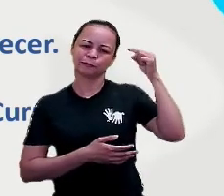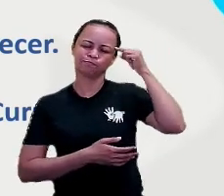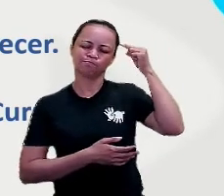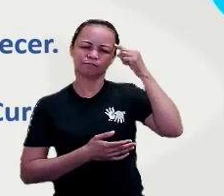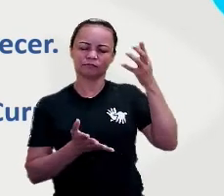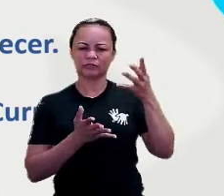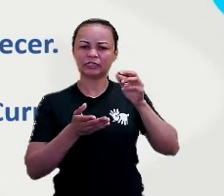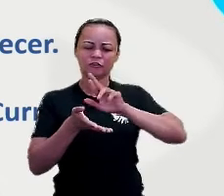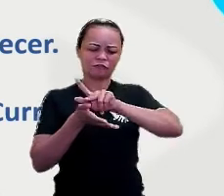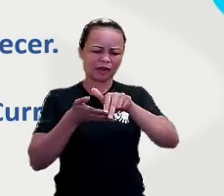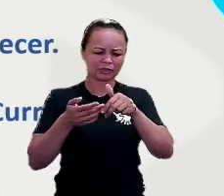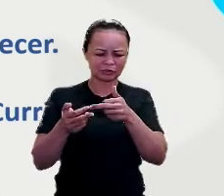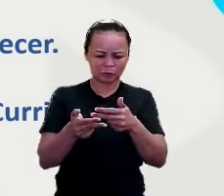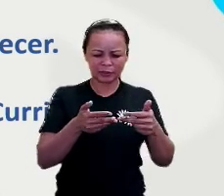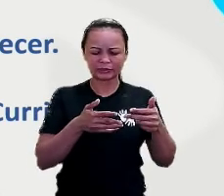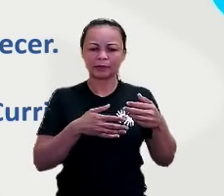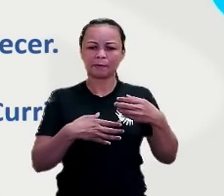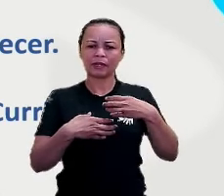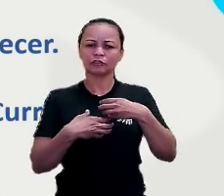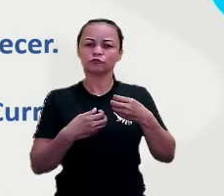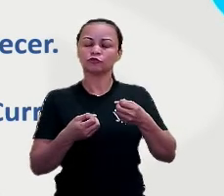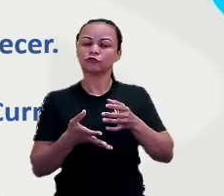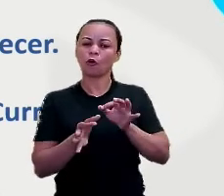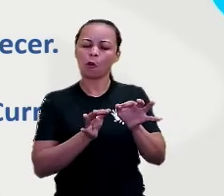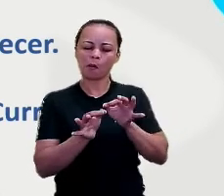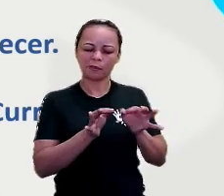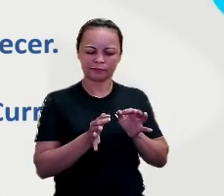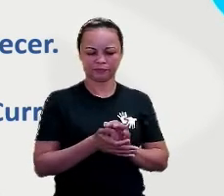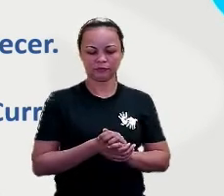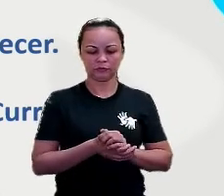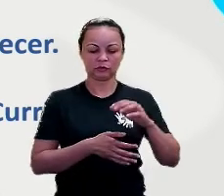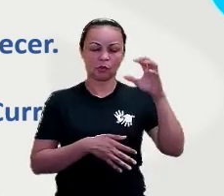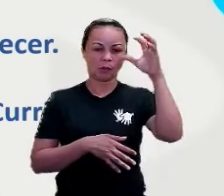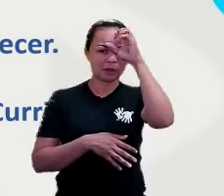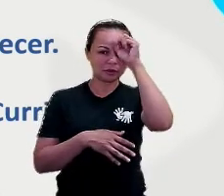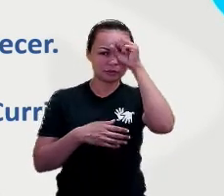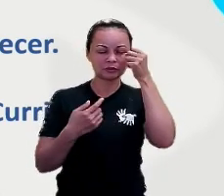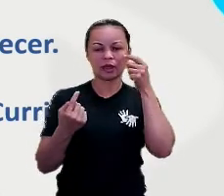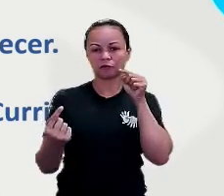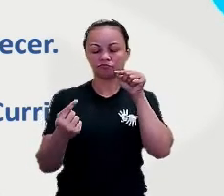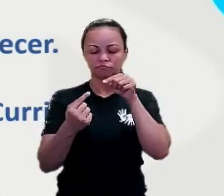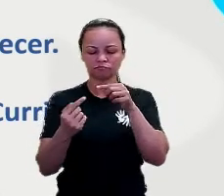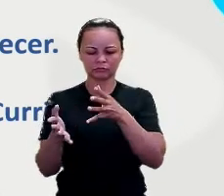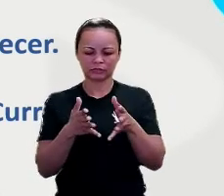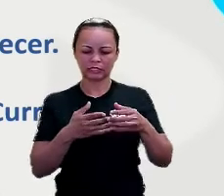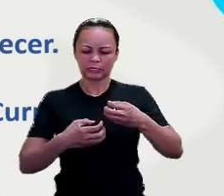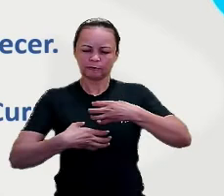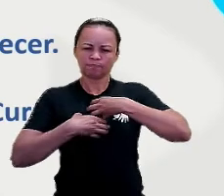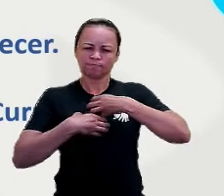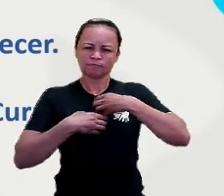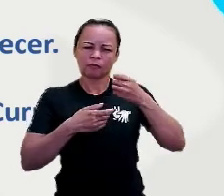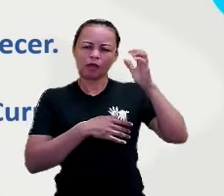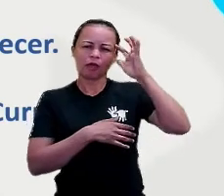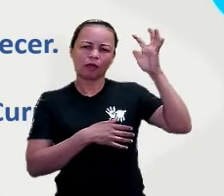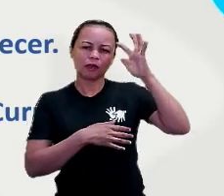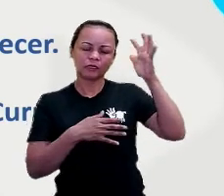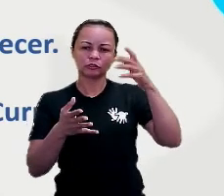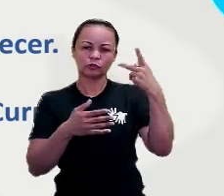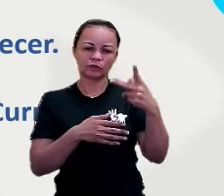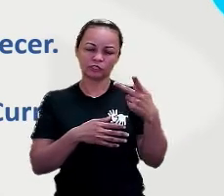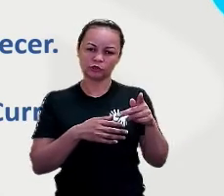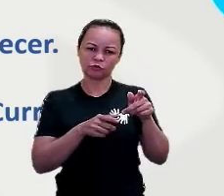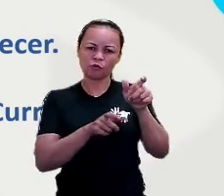cores e formas. Os objetivos de aprendizagem são expressar ideias, desejos e sentimentos sobre suas